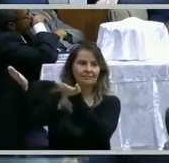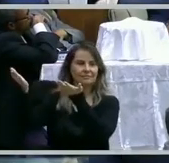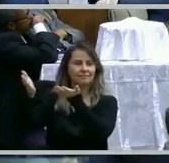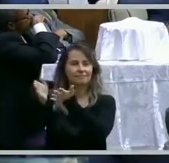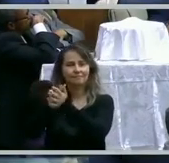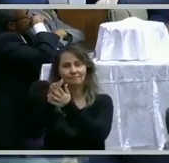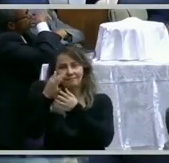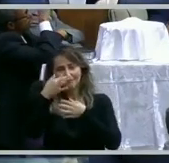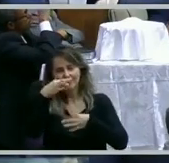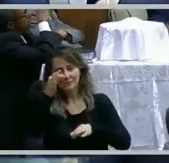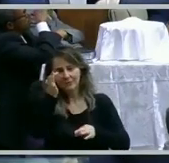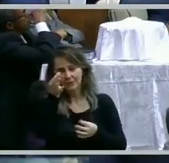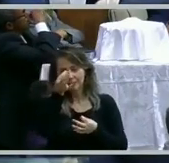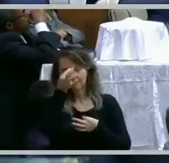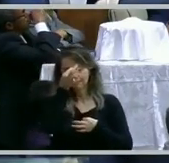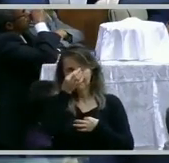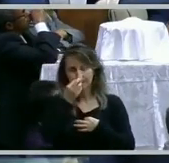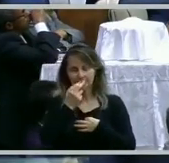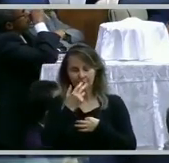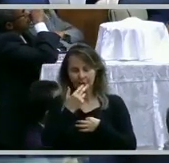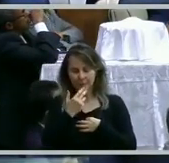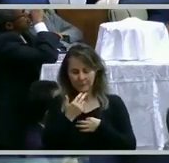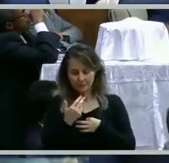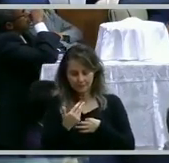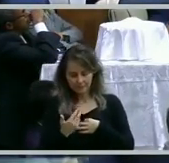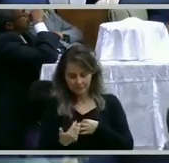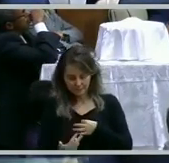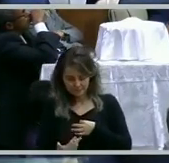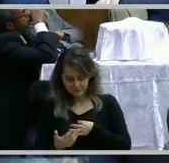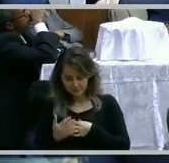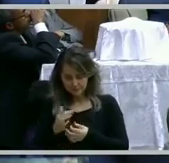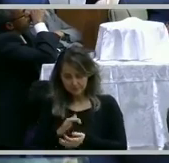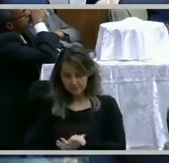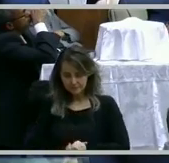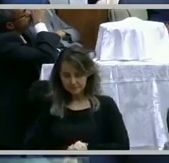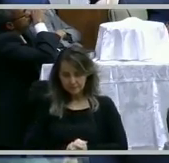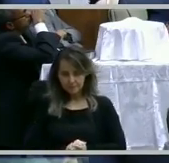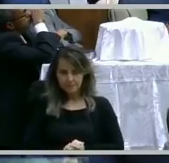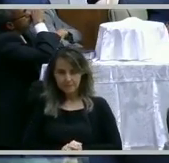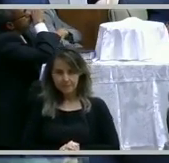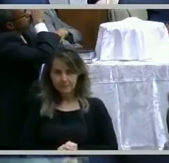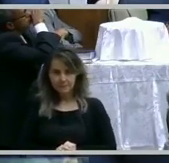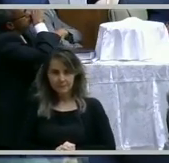Arabá, Shadakai, Manahá, Suidekei, Asnai.